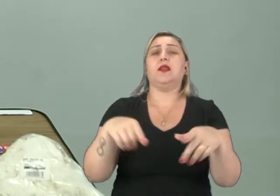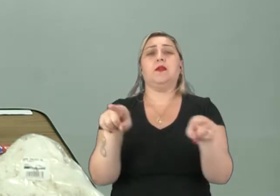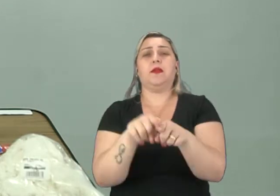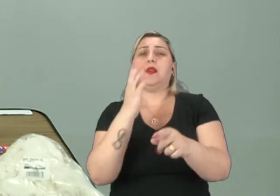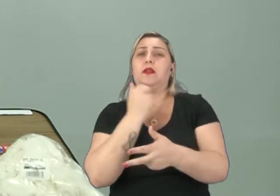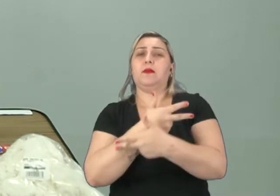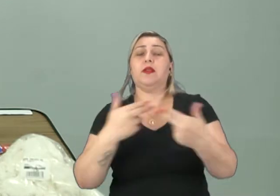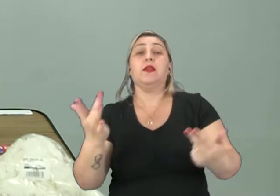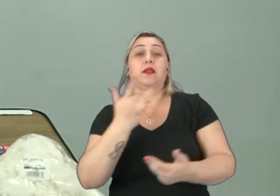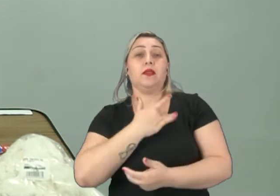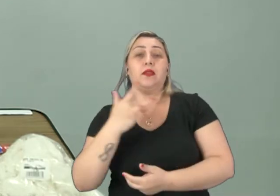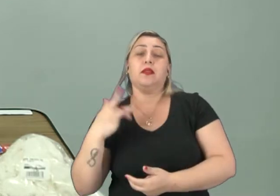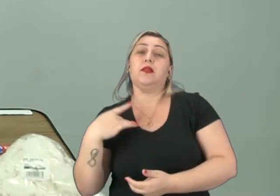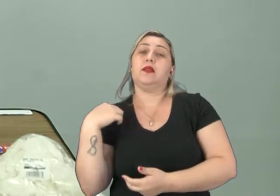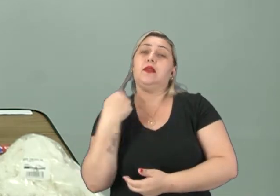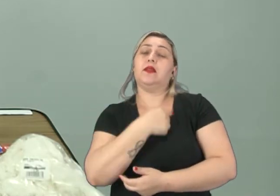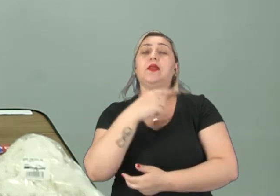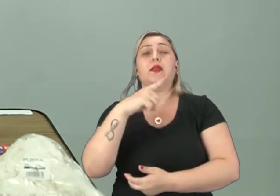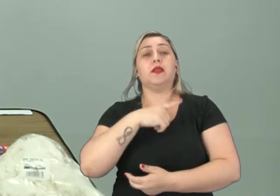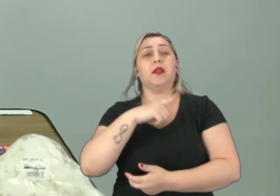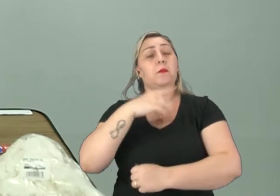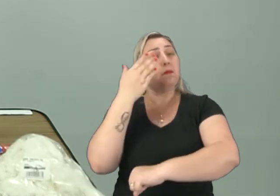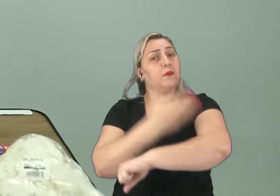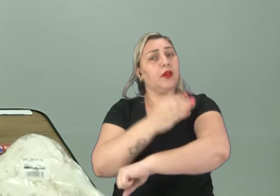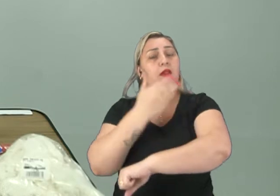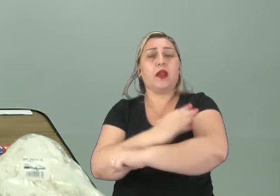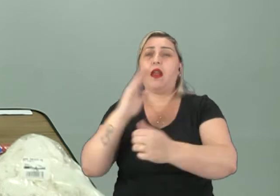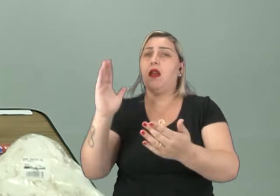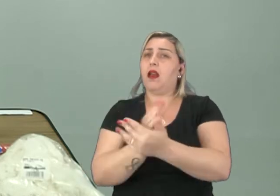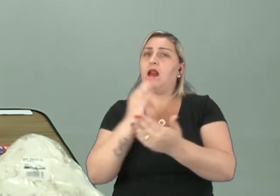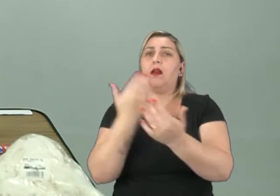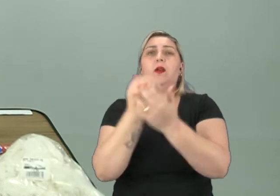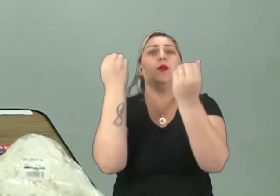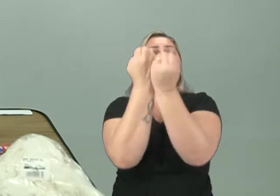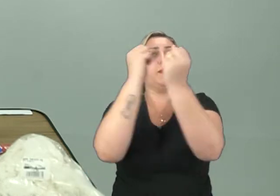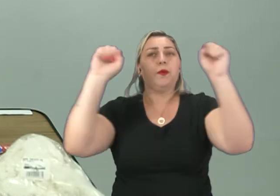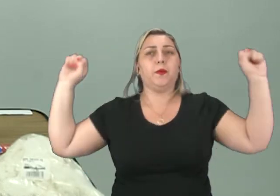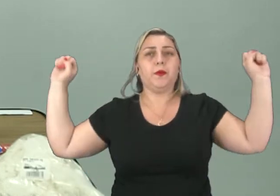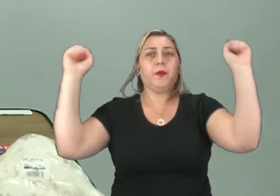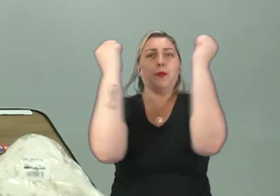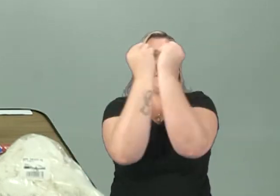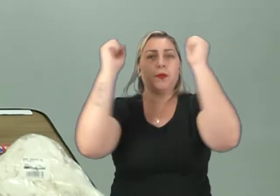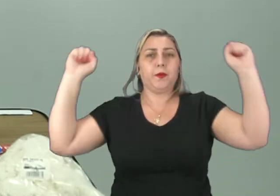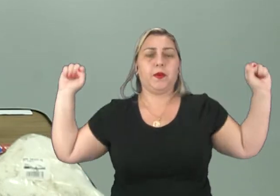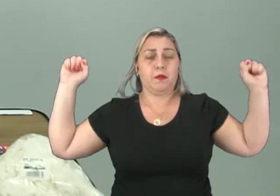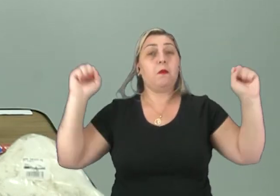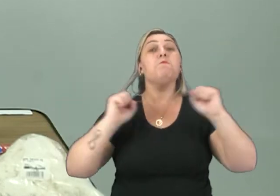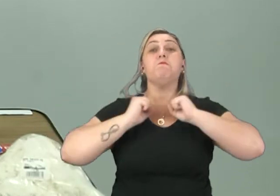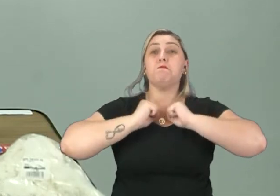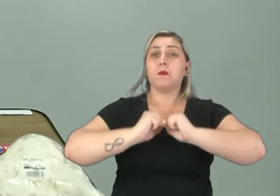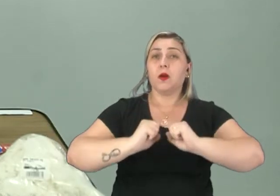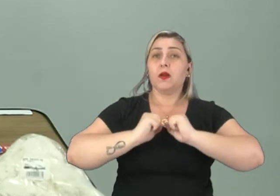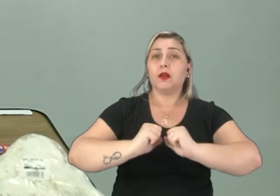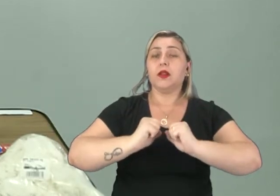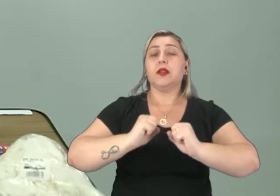alimentação saudável, nós temos que praticar algum tipo de exercício físico, né? Para